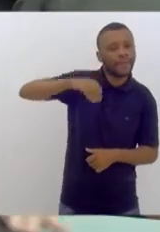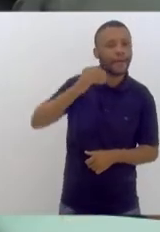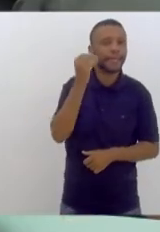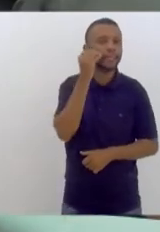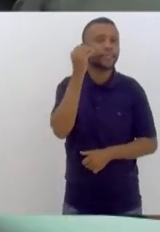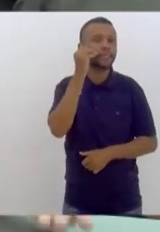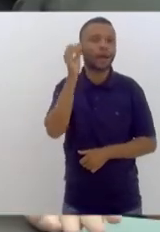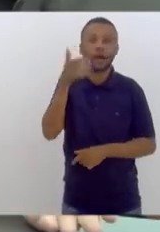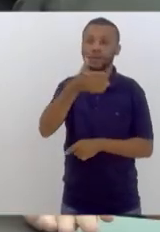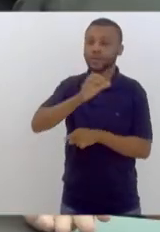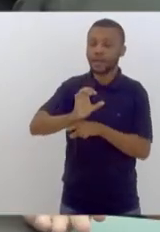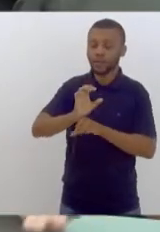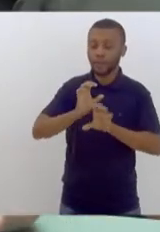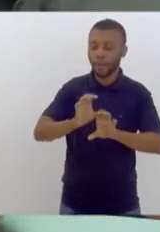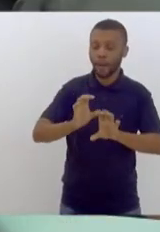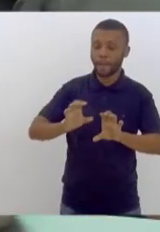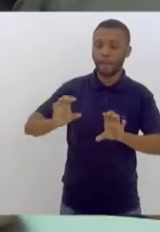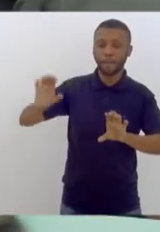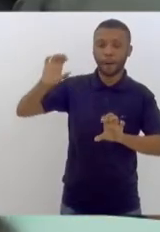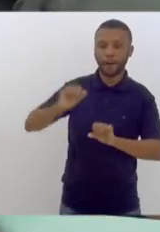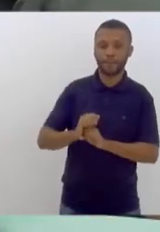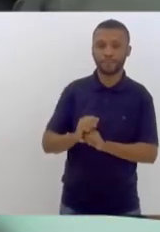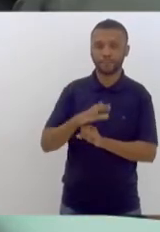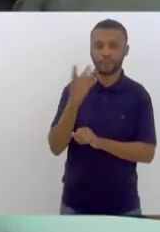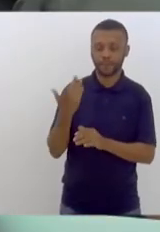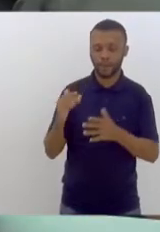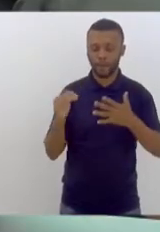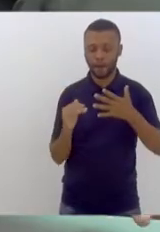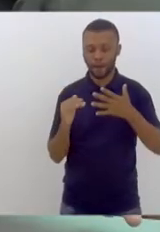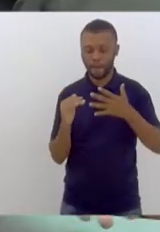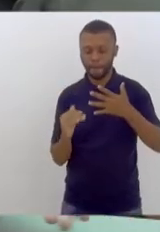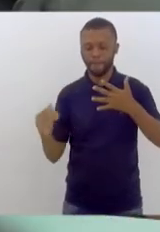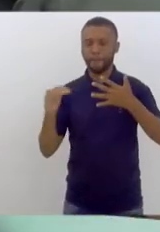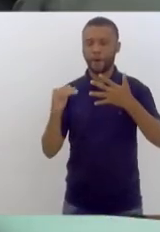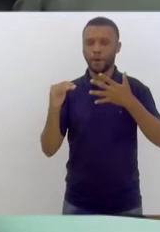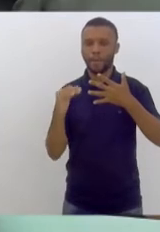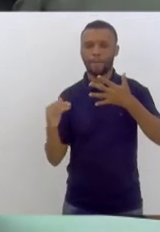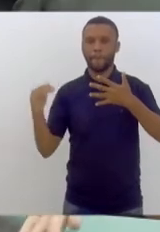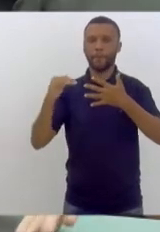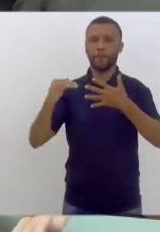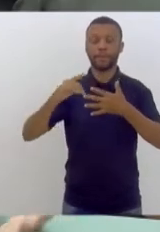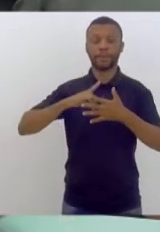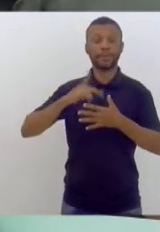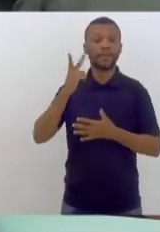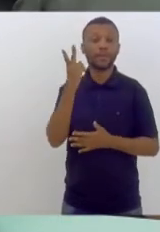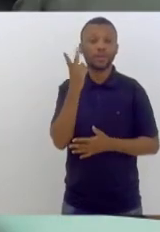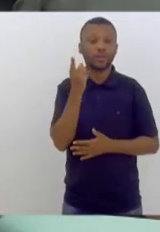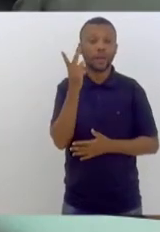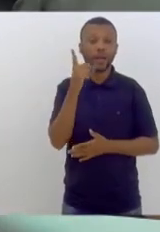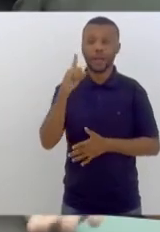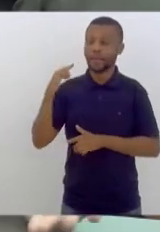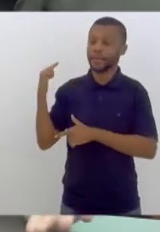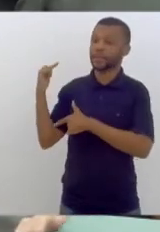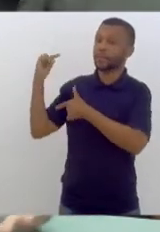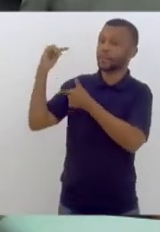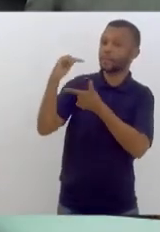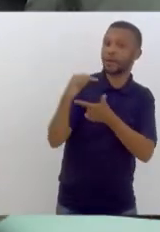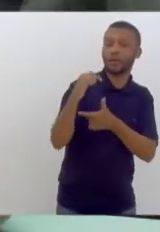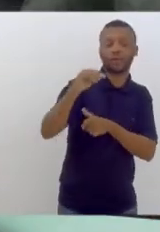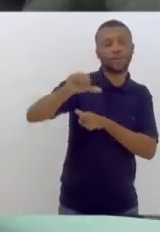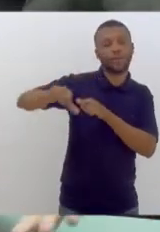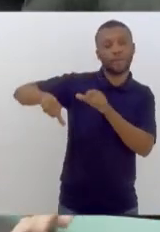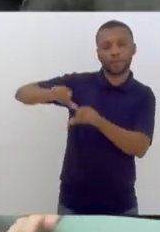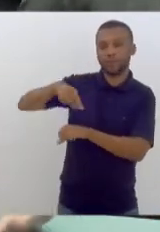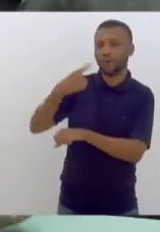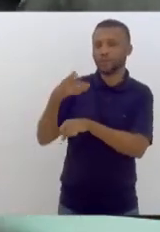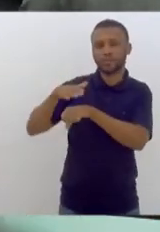feito isso de maneira escalonada, né? E já houve uma tradição no Ceará de fazer isso, e eles modificam, segundo a gente conversou